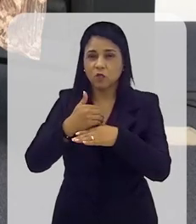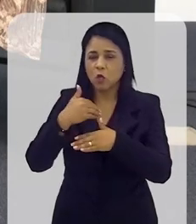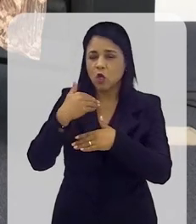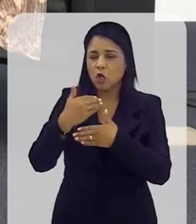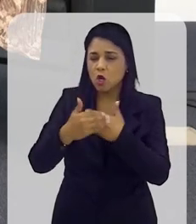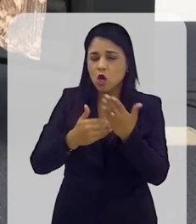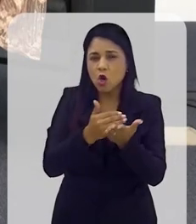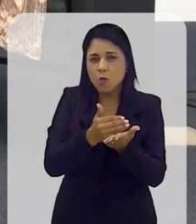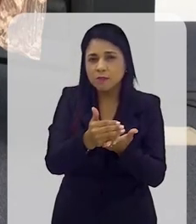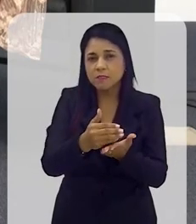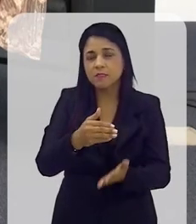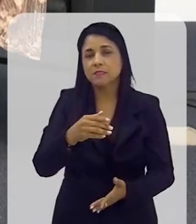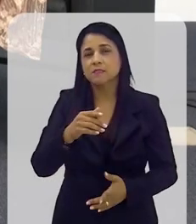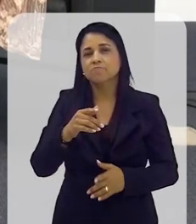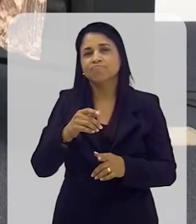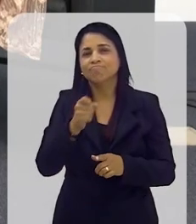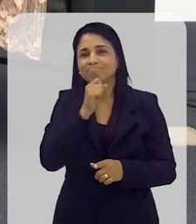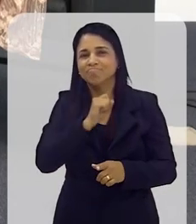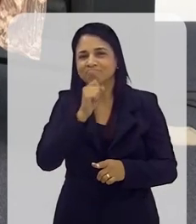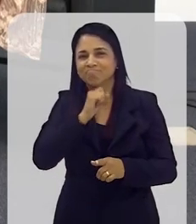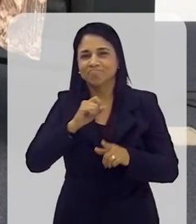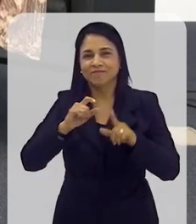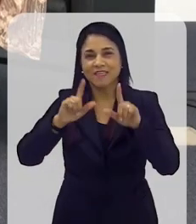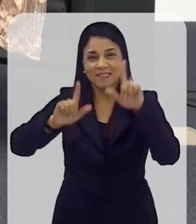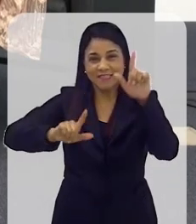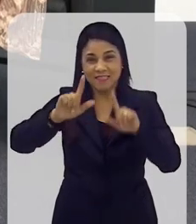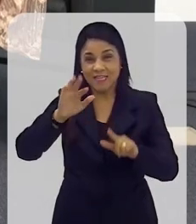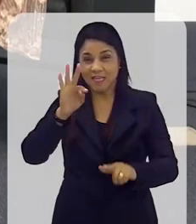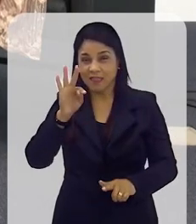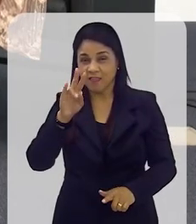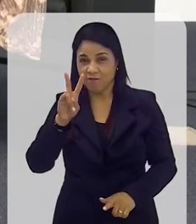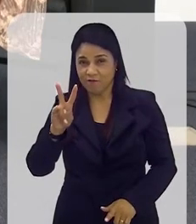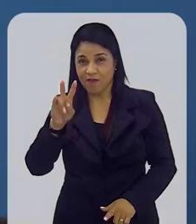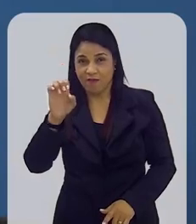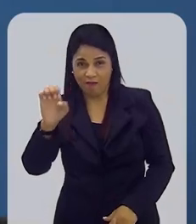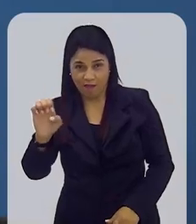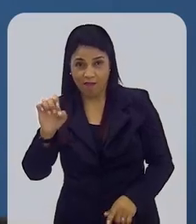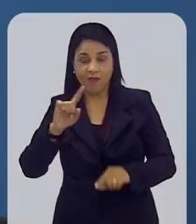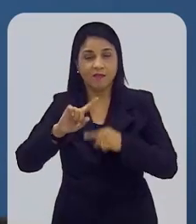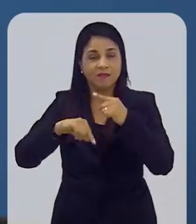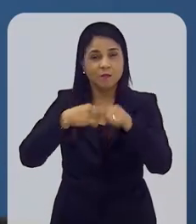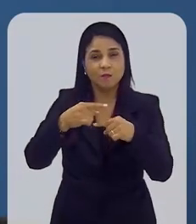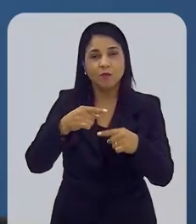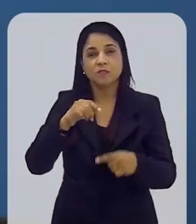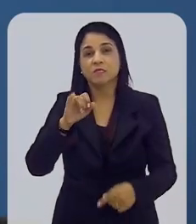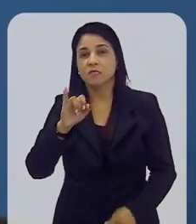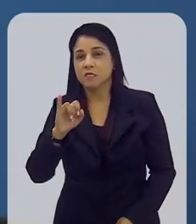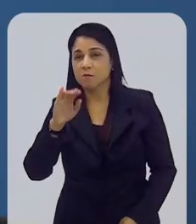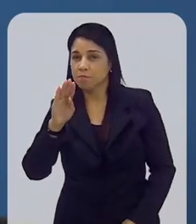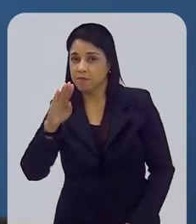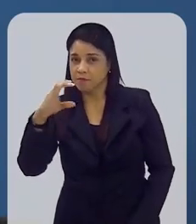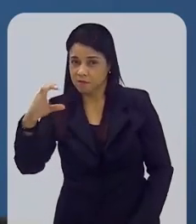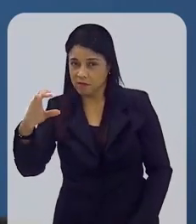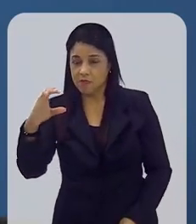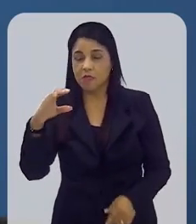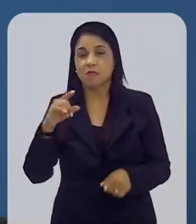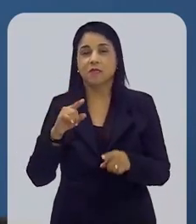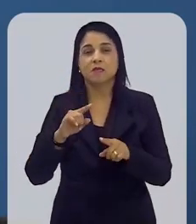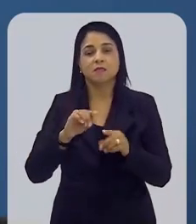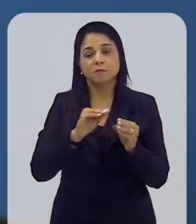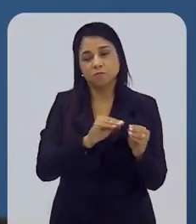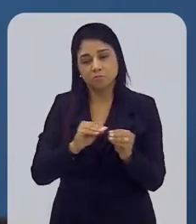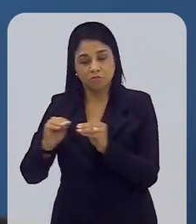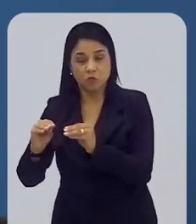comecei passando pela antiga TVE, que ainda nem era TV Brasil, e depois virou EBC, TV Pública. De lá eu saí, fui